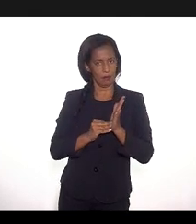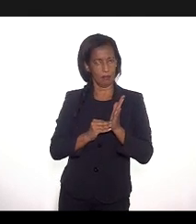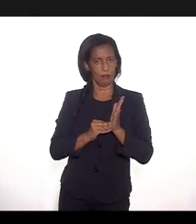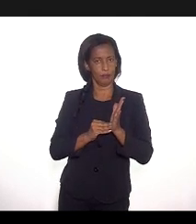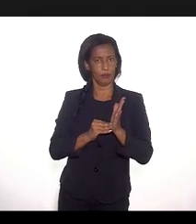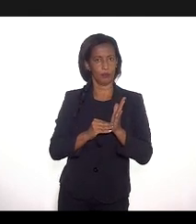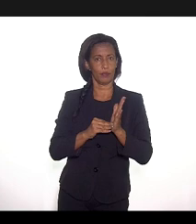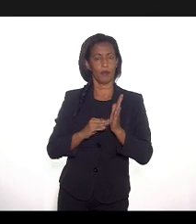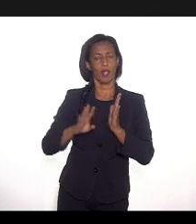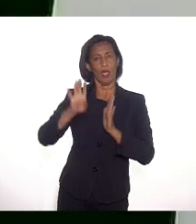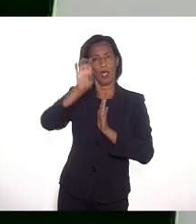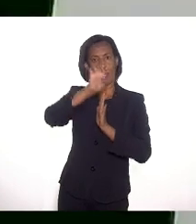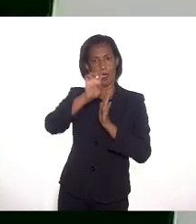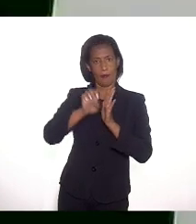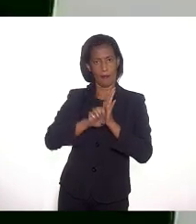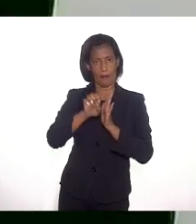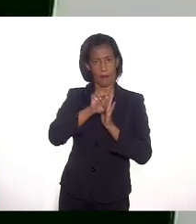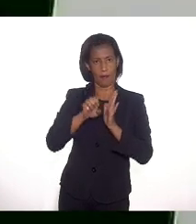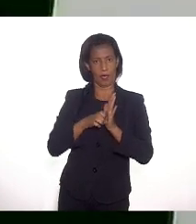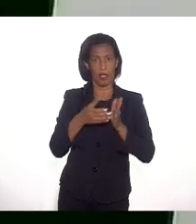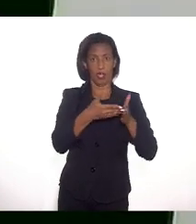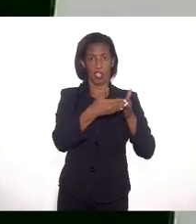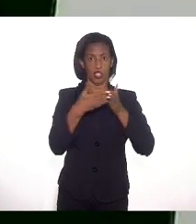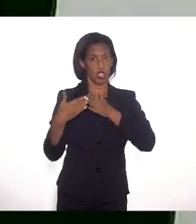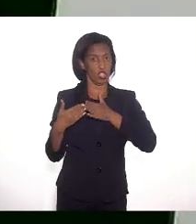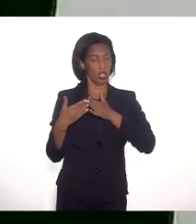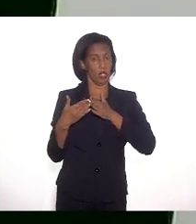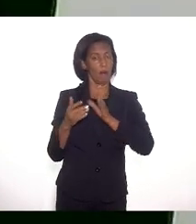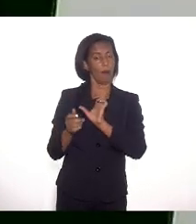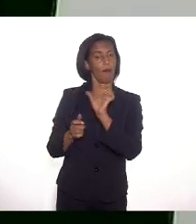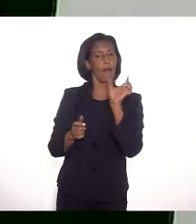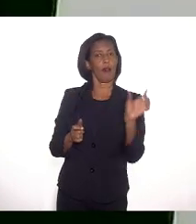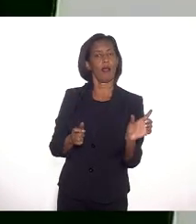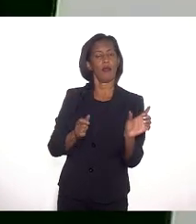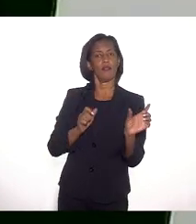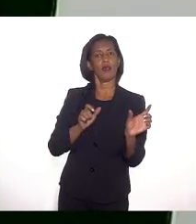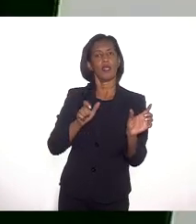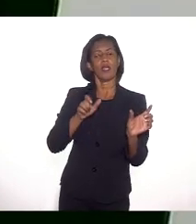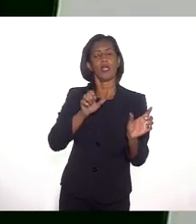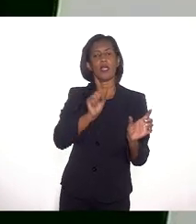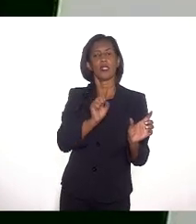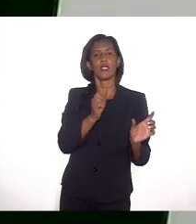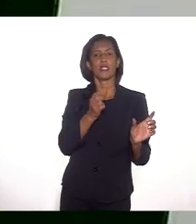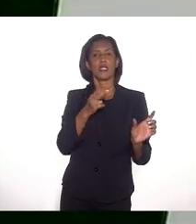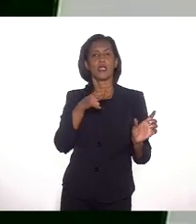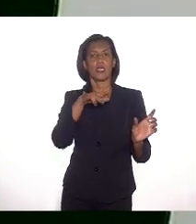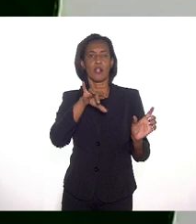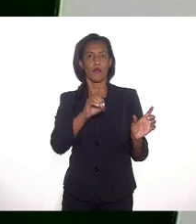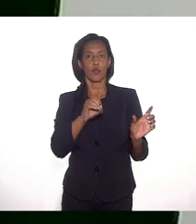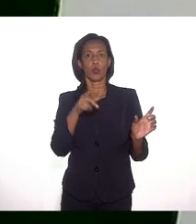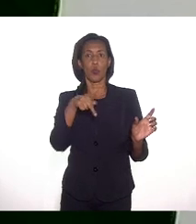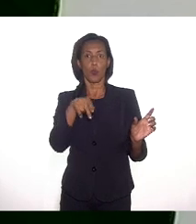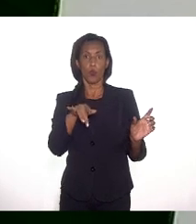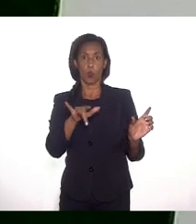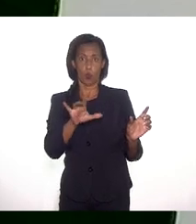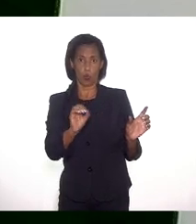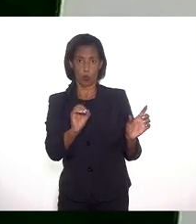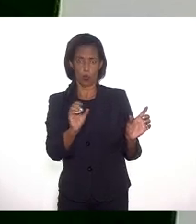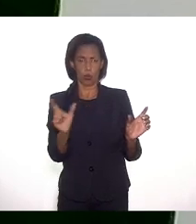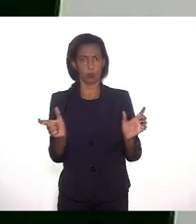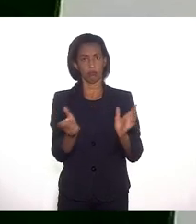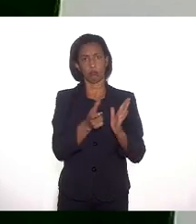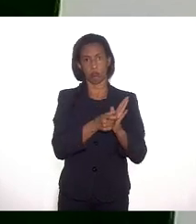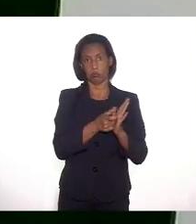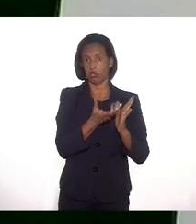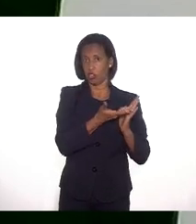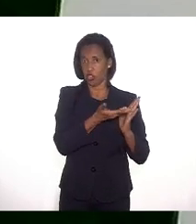A emenda 1, na emenda, retiramos a expressão serviços públicos estaduais próprios. O deputado Luiz Paulo, se tiver o voto escrito, também poderia